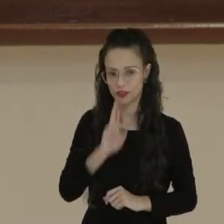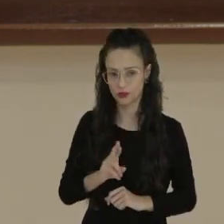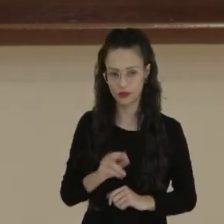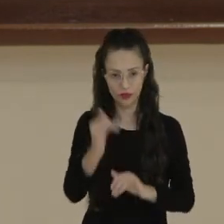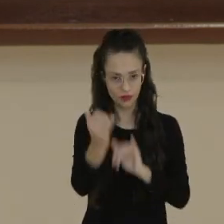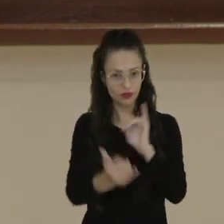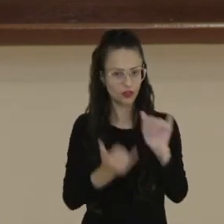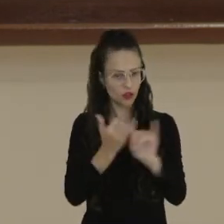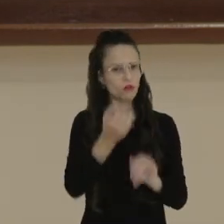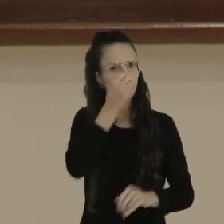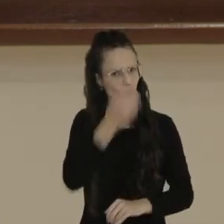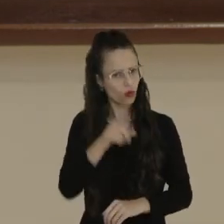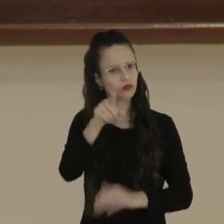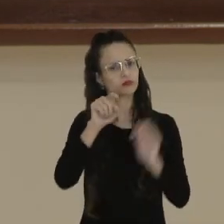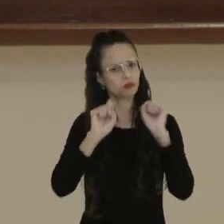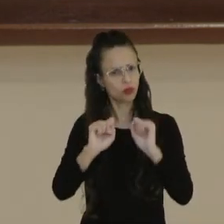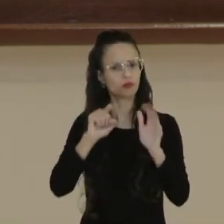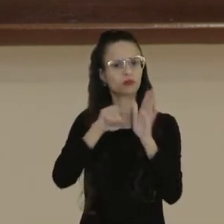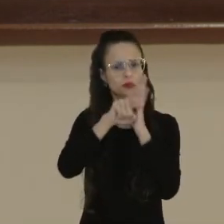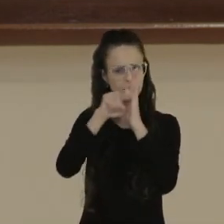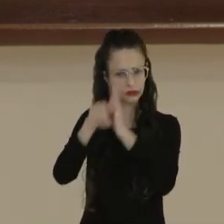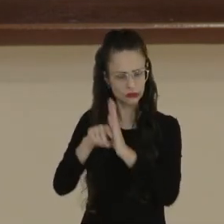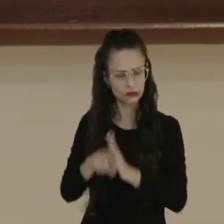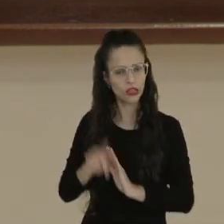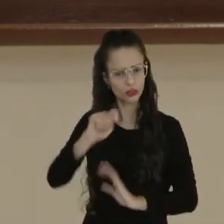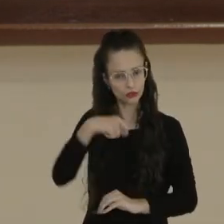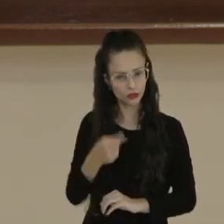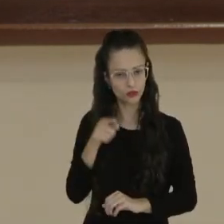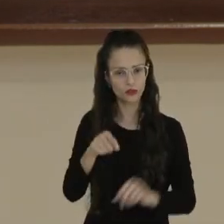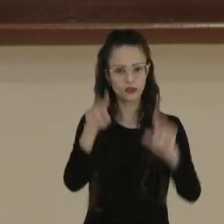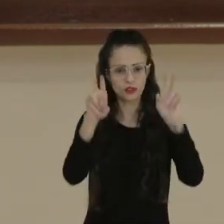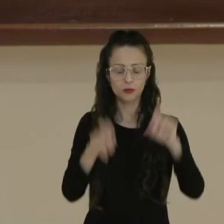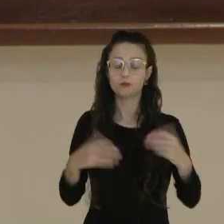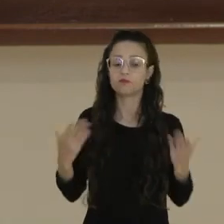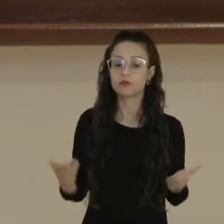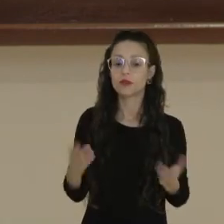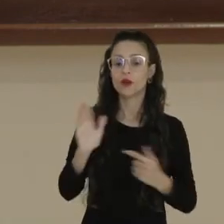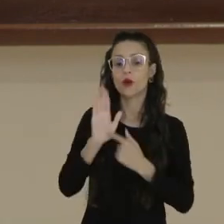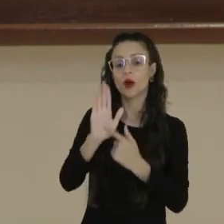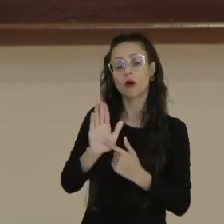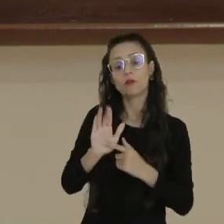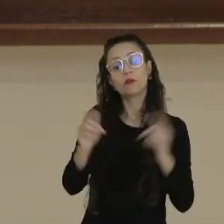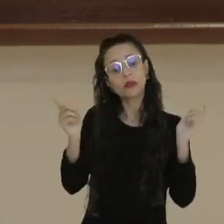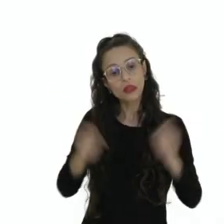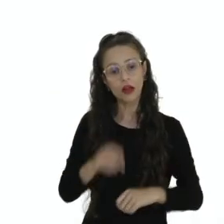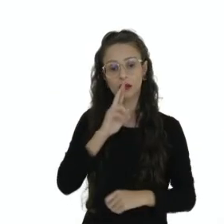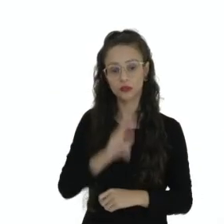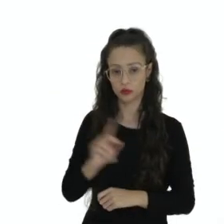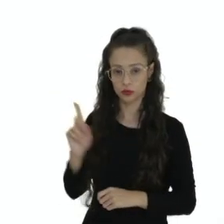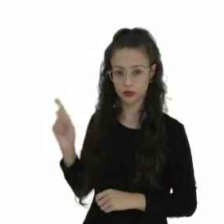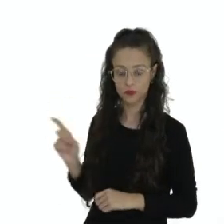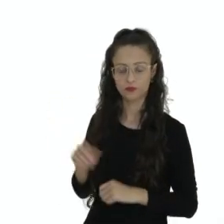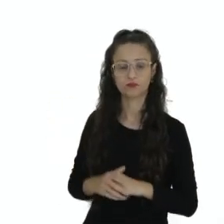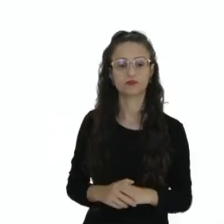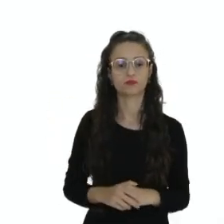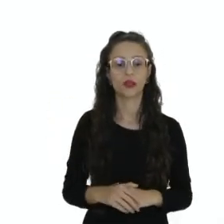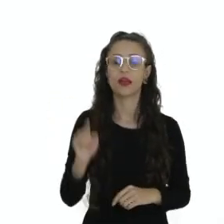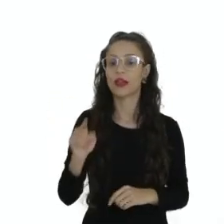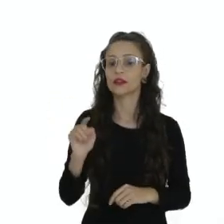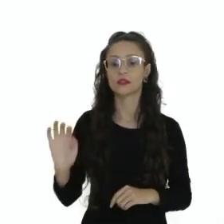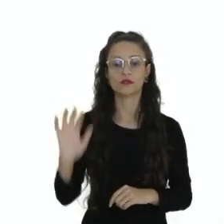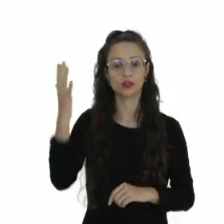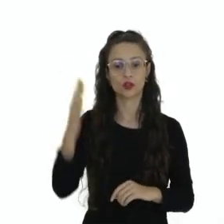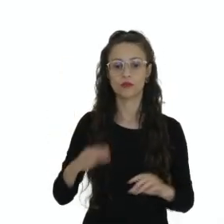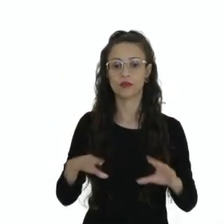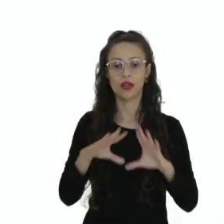boa, pesquisa sobre isso, certo? Bem, eu vou dar uma possível resposta para você. Primeiro que esse fenômeno iria acabar